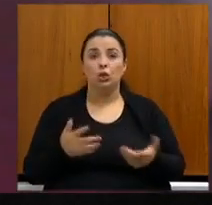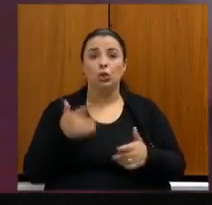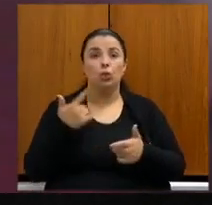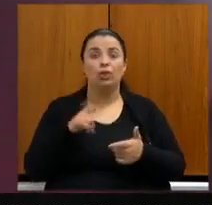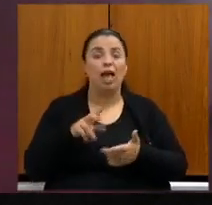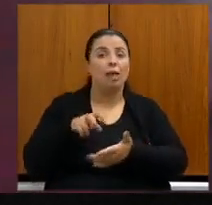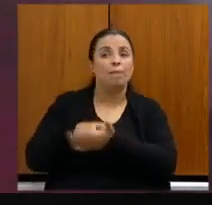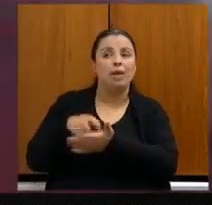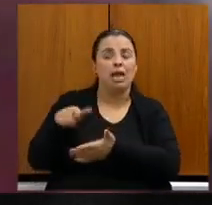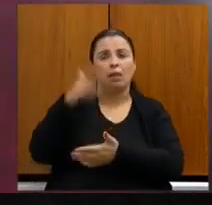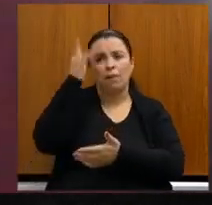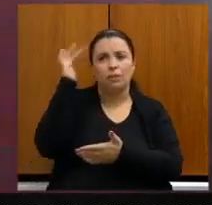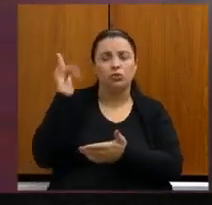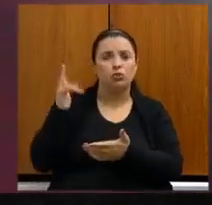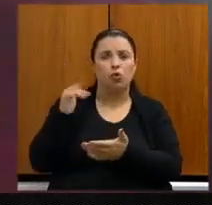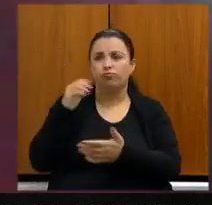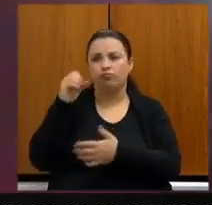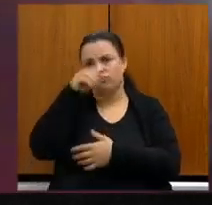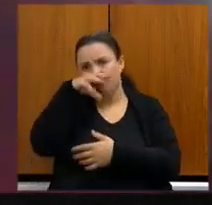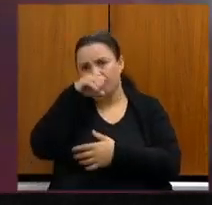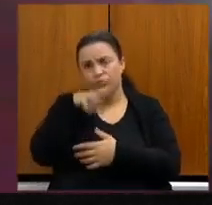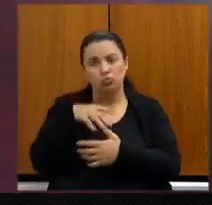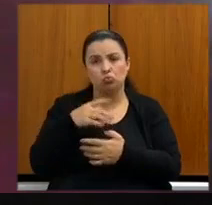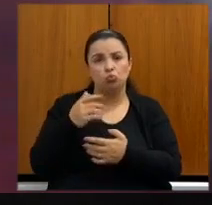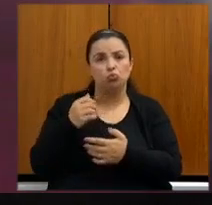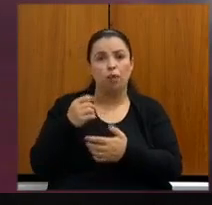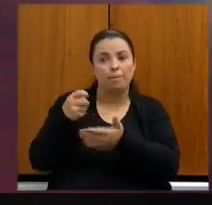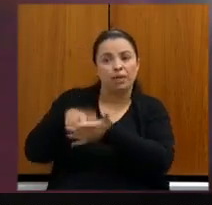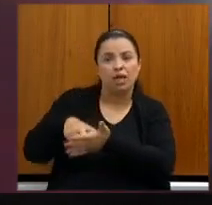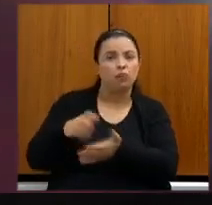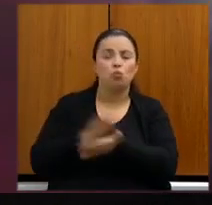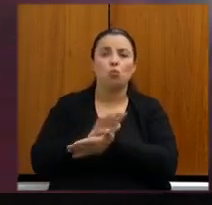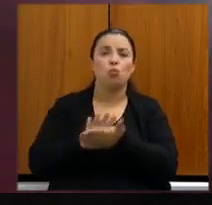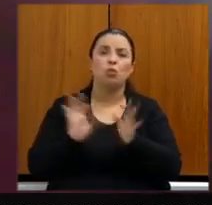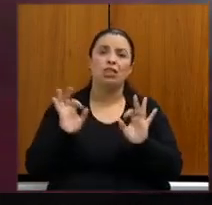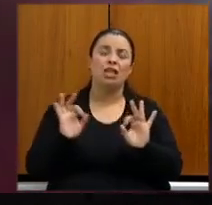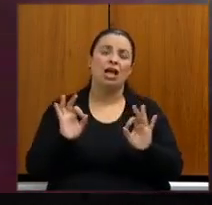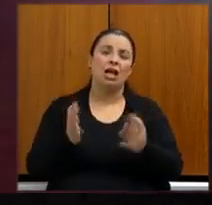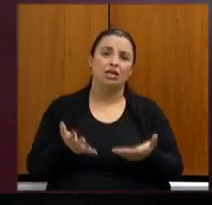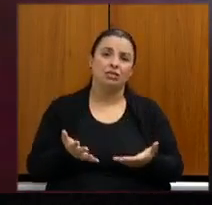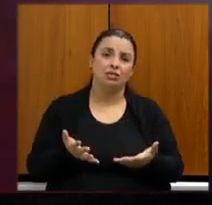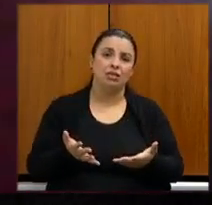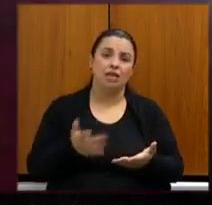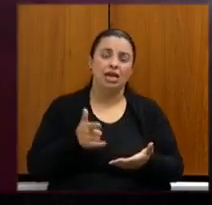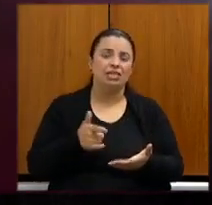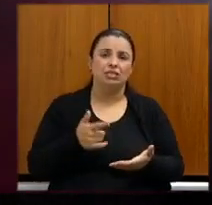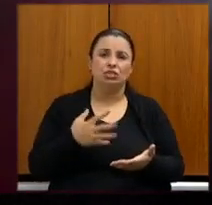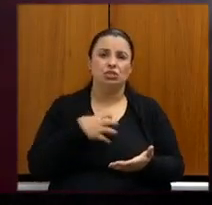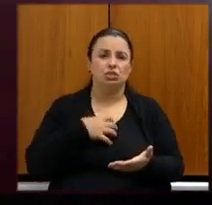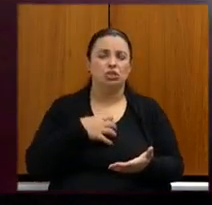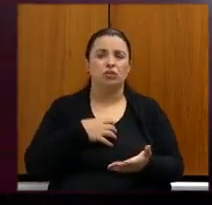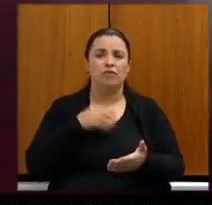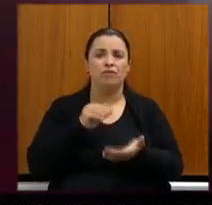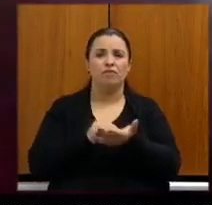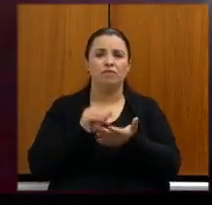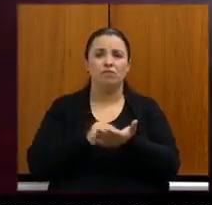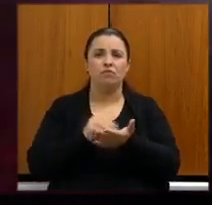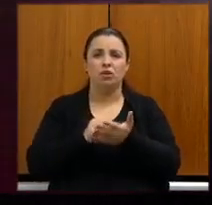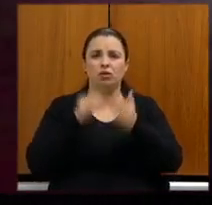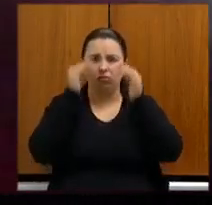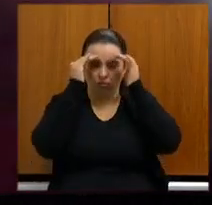para essas formas respeitosa que as pessoas são tratadas os diálogos né eu entendo que a gente